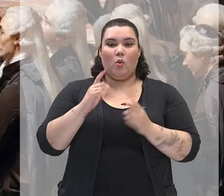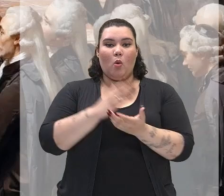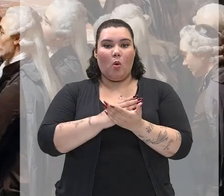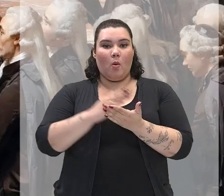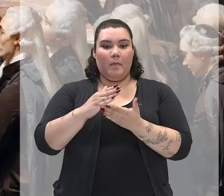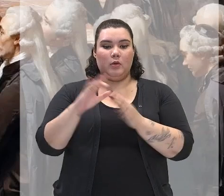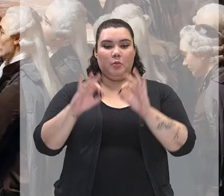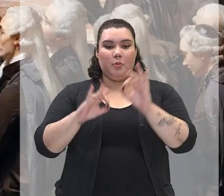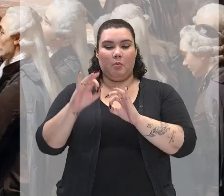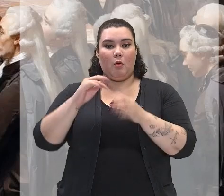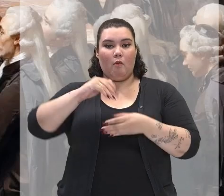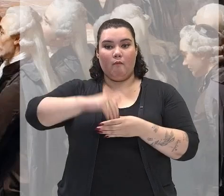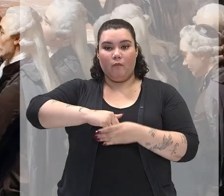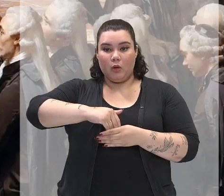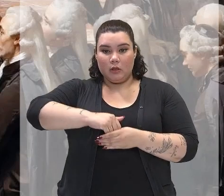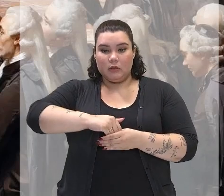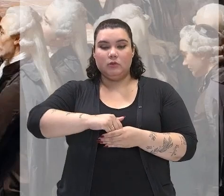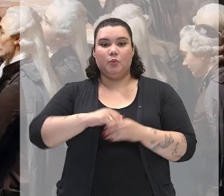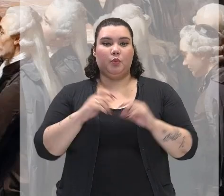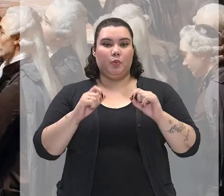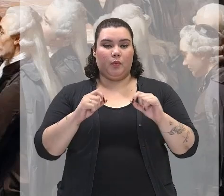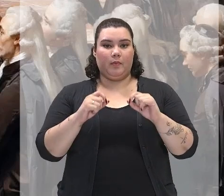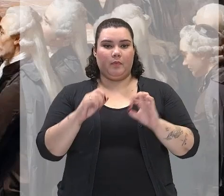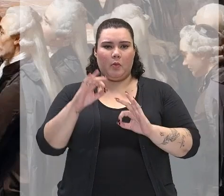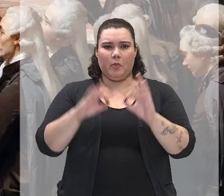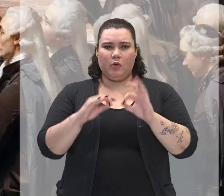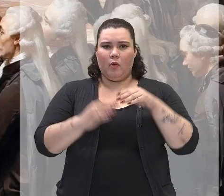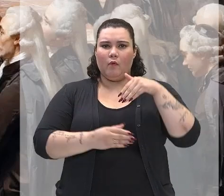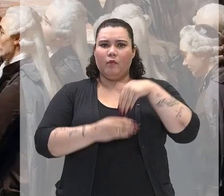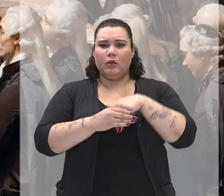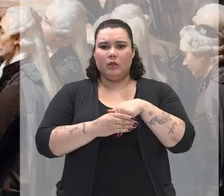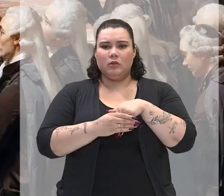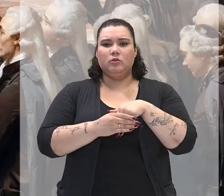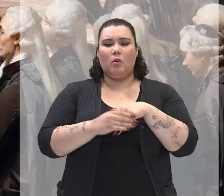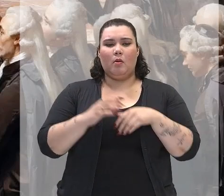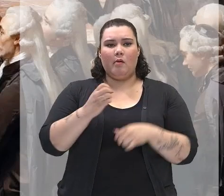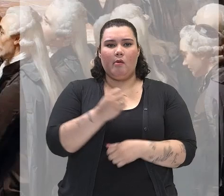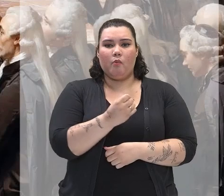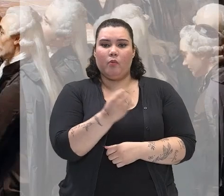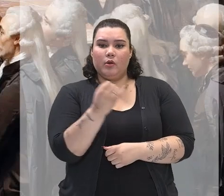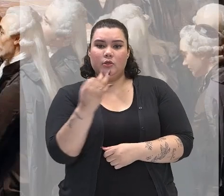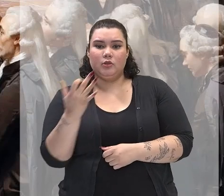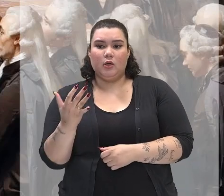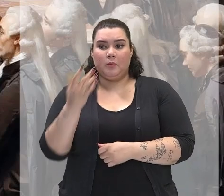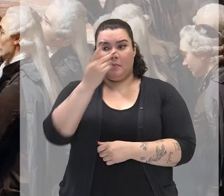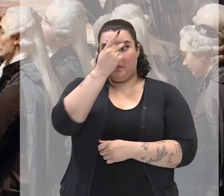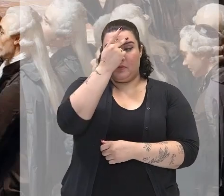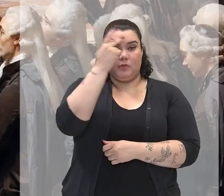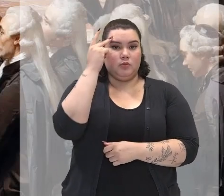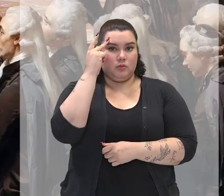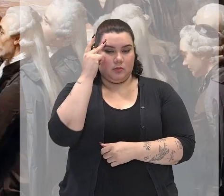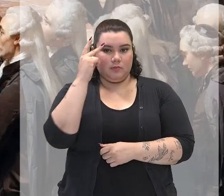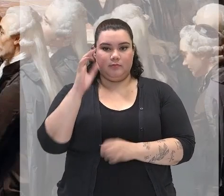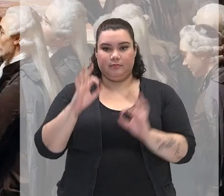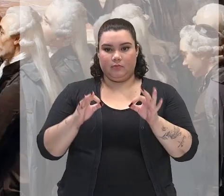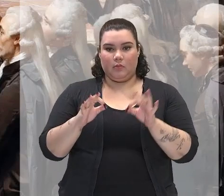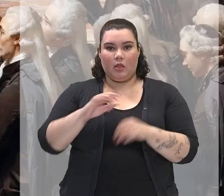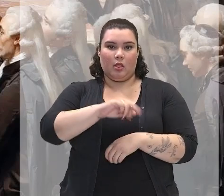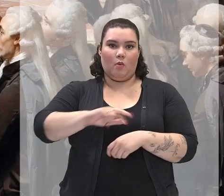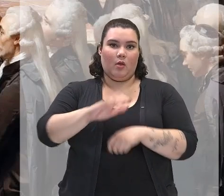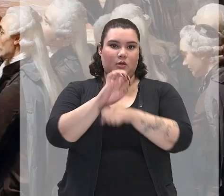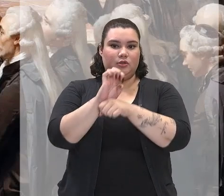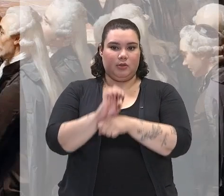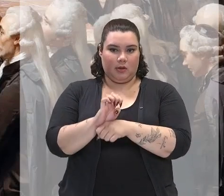de votação onde se contasse por pessoa, tá bom? E não mais por